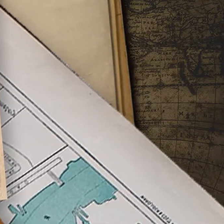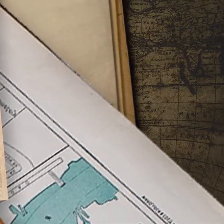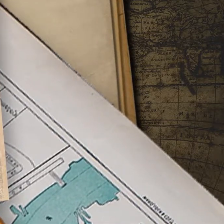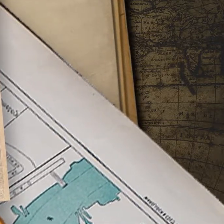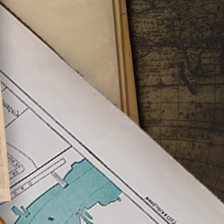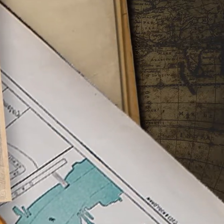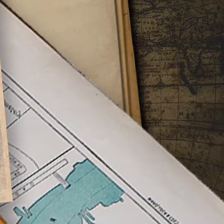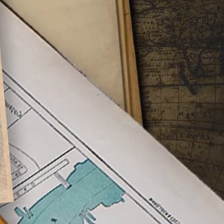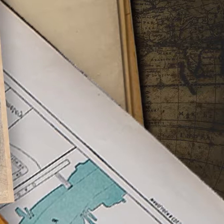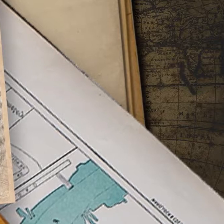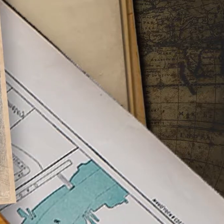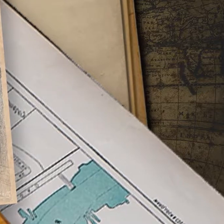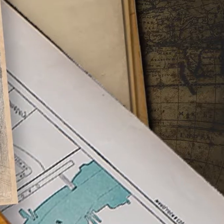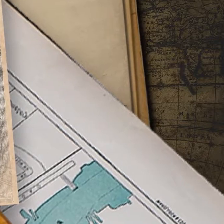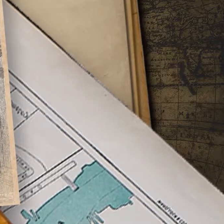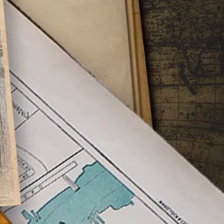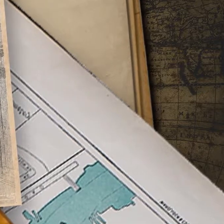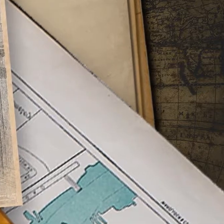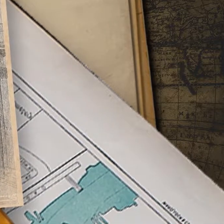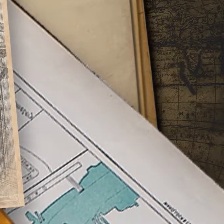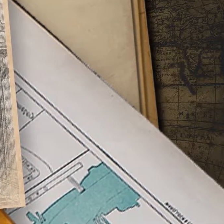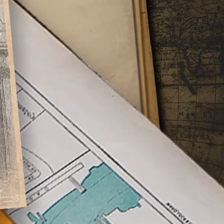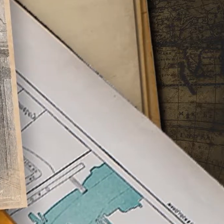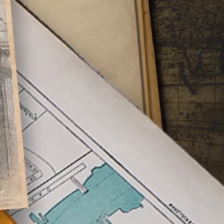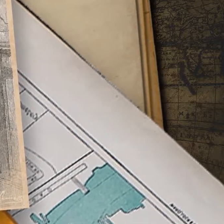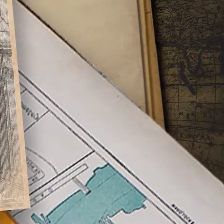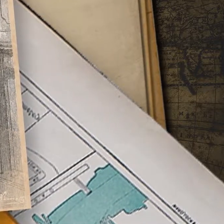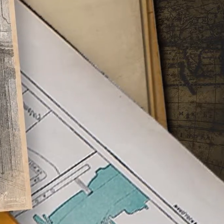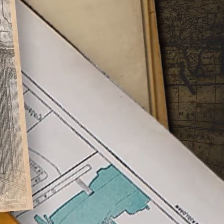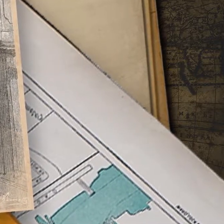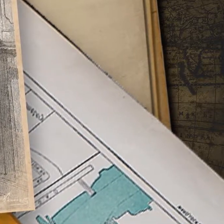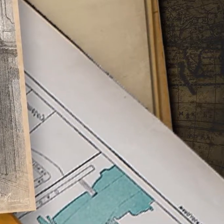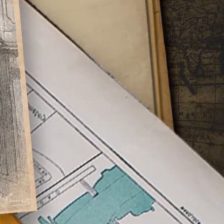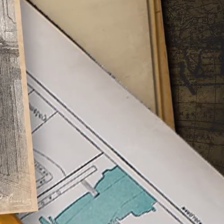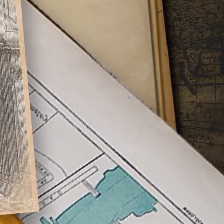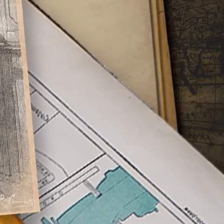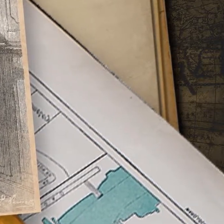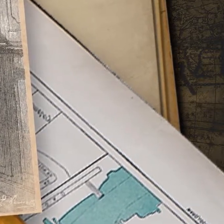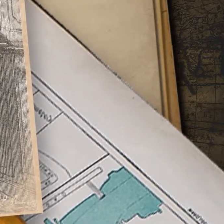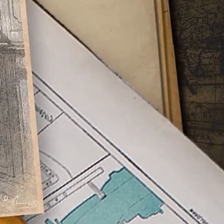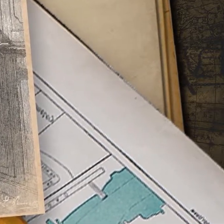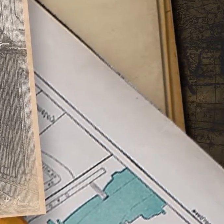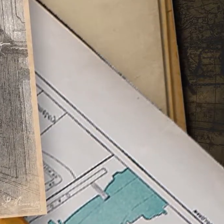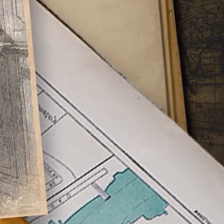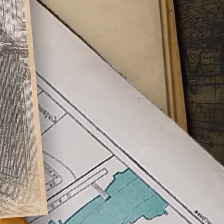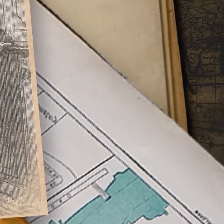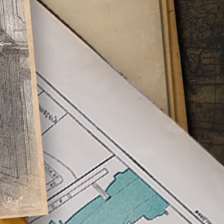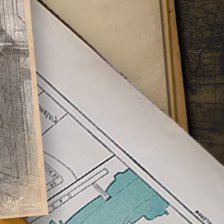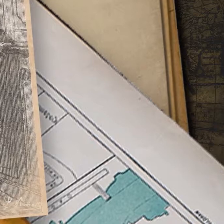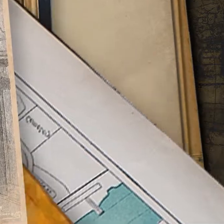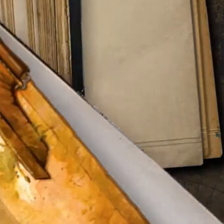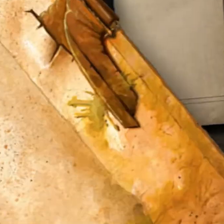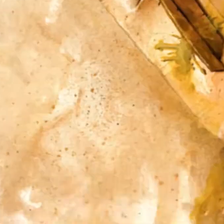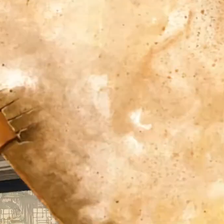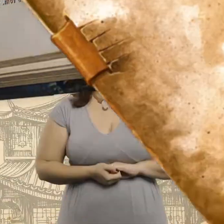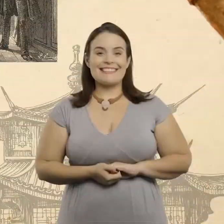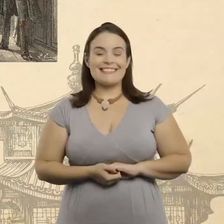pé à sua frente, do outro lado da mesa. Ao fundo, estão alguns homens conversando.